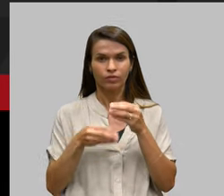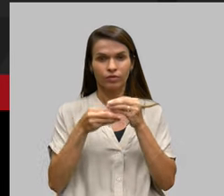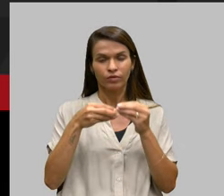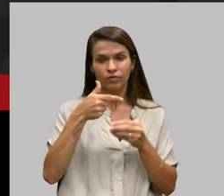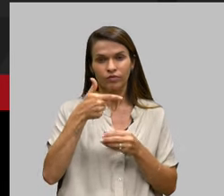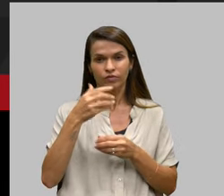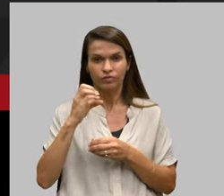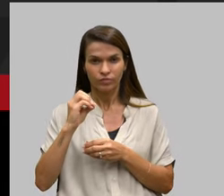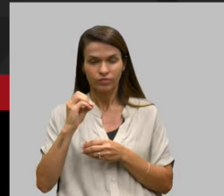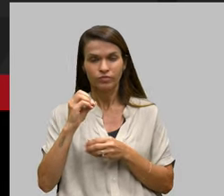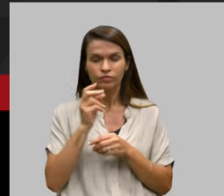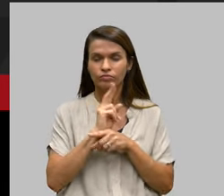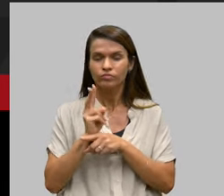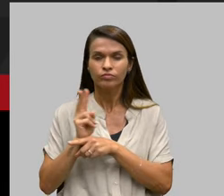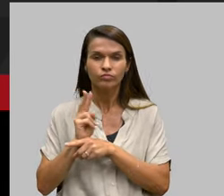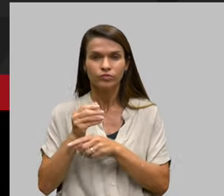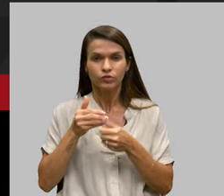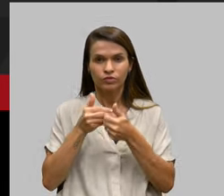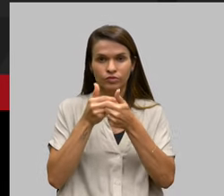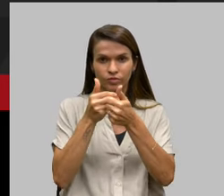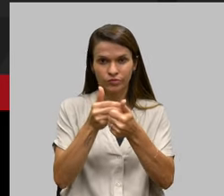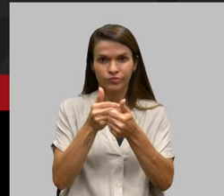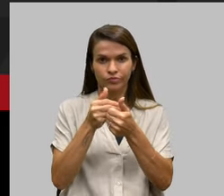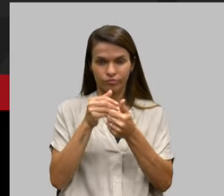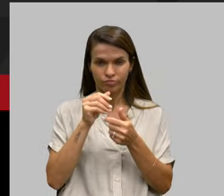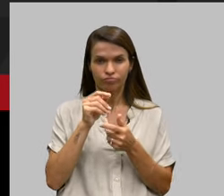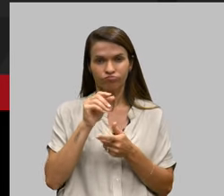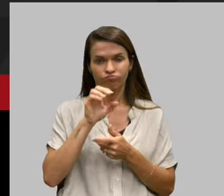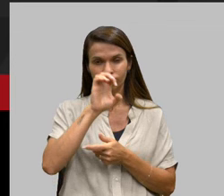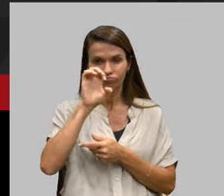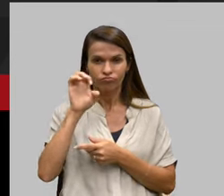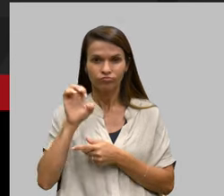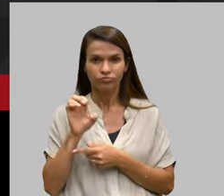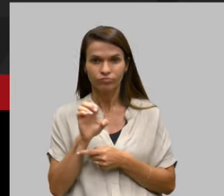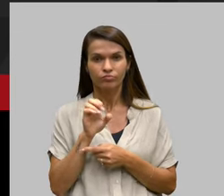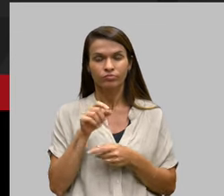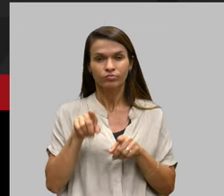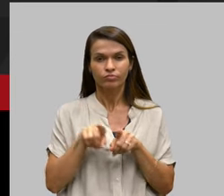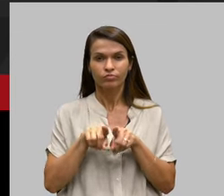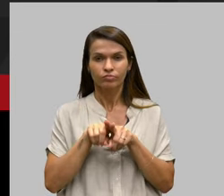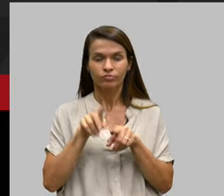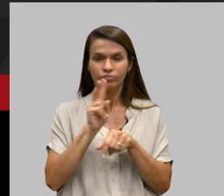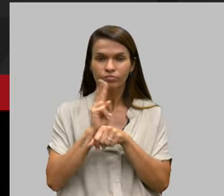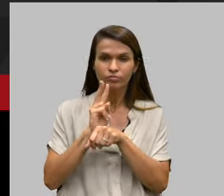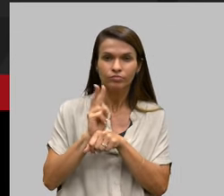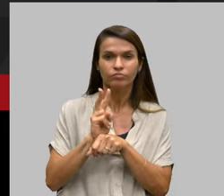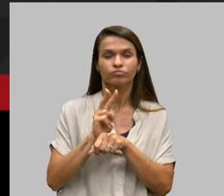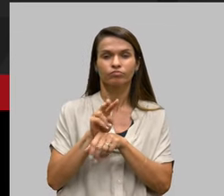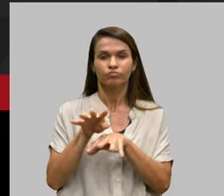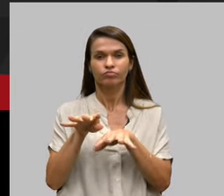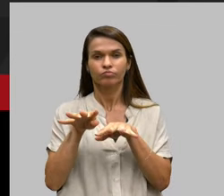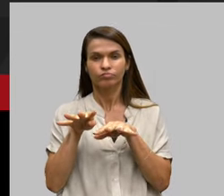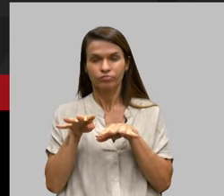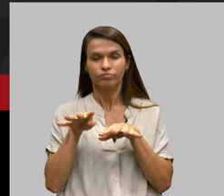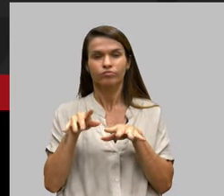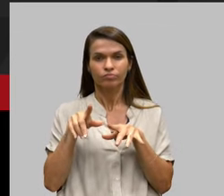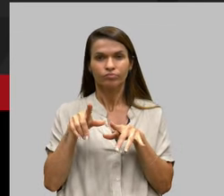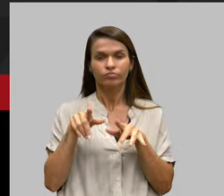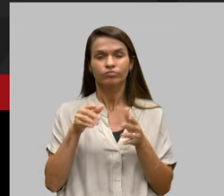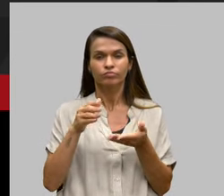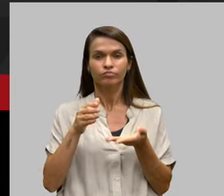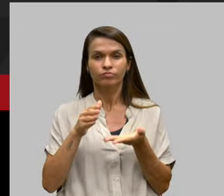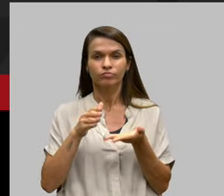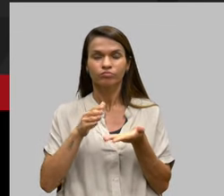a fiscalização e o acompanhamento desses regimes ao lado também da fiscalização da auditoria que os tribunais de contas